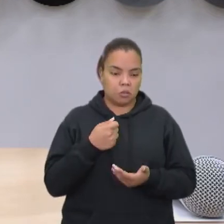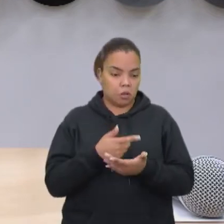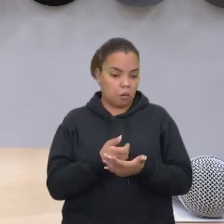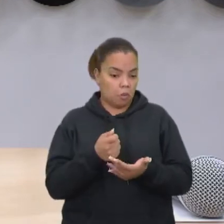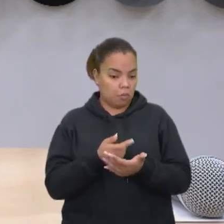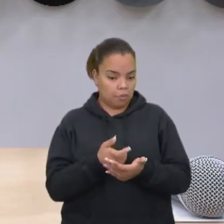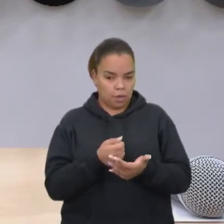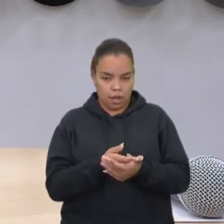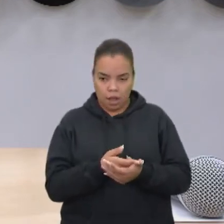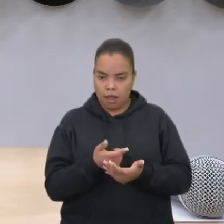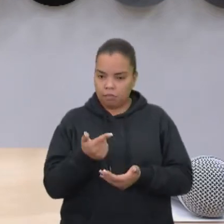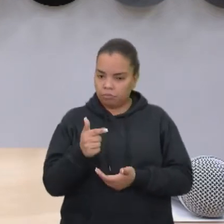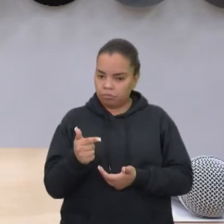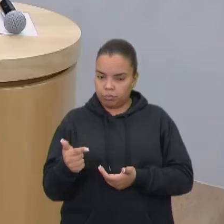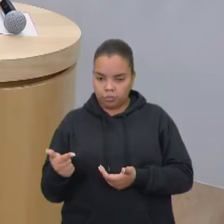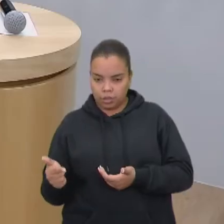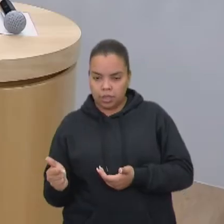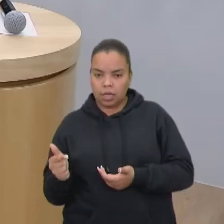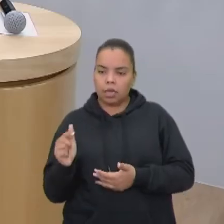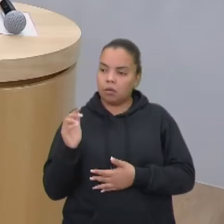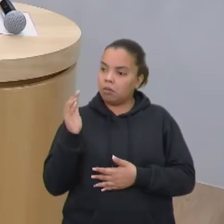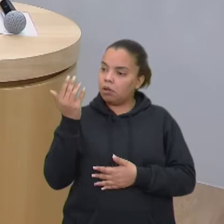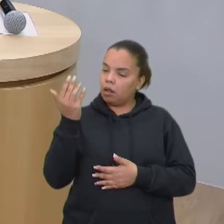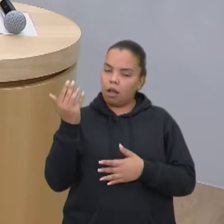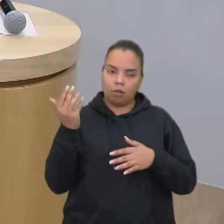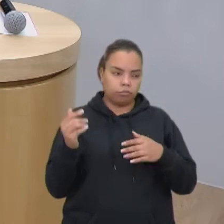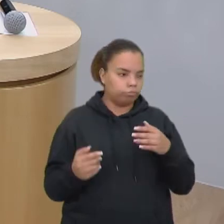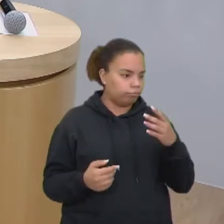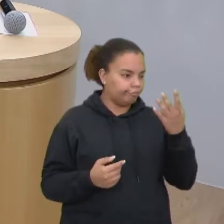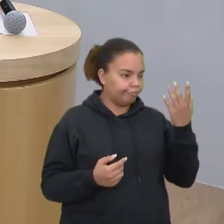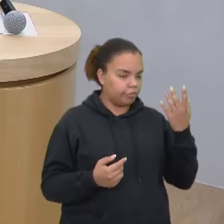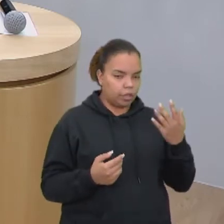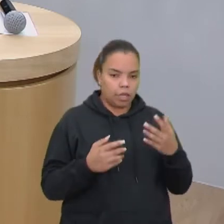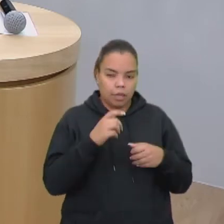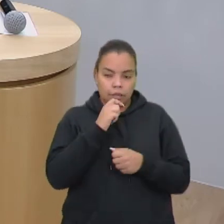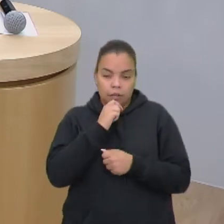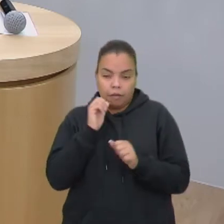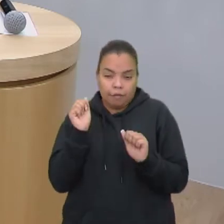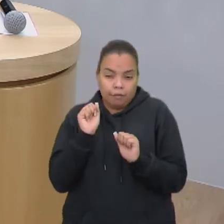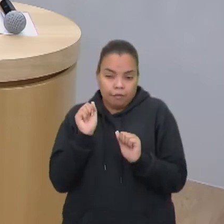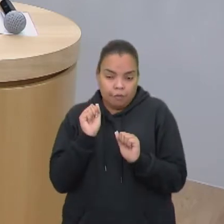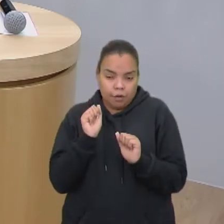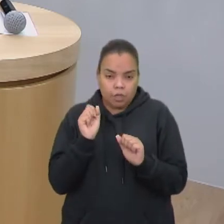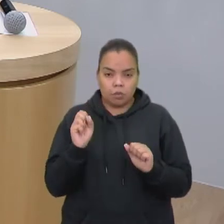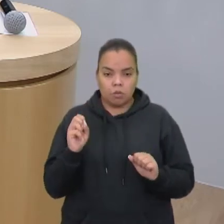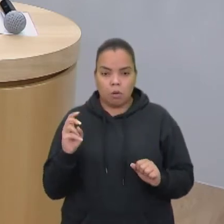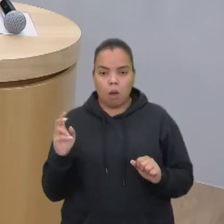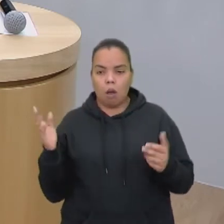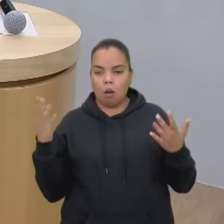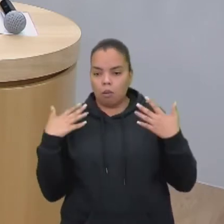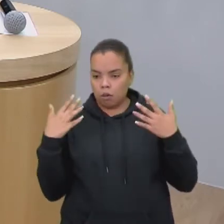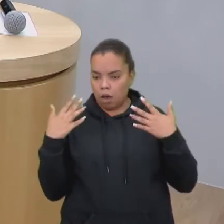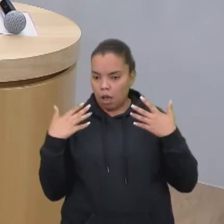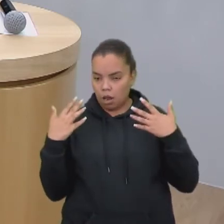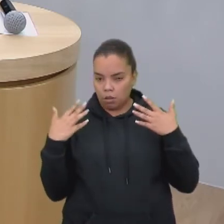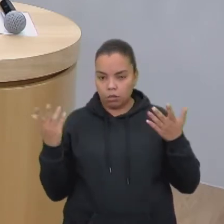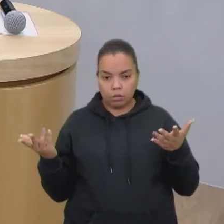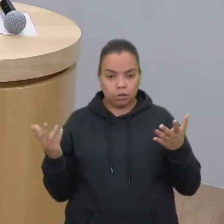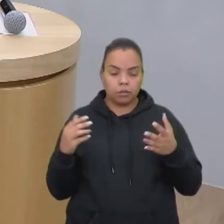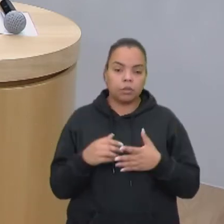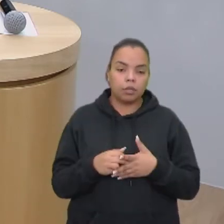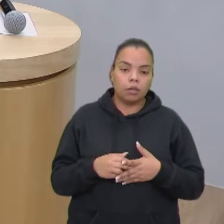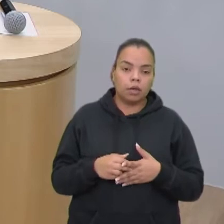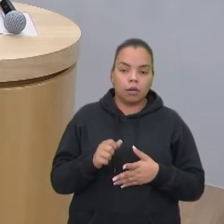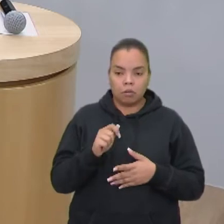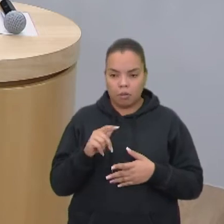que levar, o que não levar. O clima, né? O Geralmente as clima. pessoas falam do clima. Mesmo a gente tendo o Clima Tempo lá no nosso aplicativo, mas é